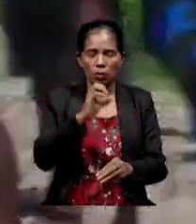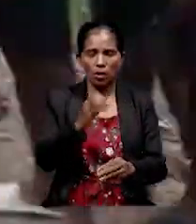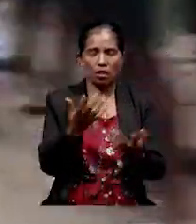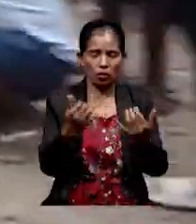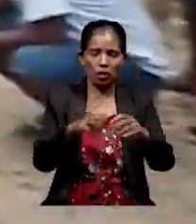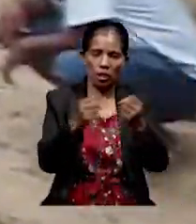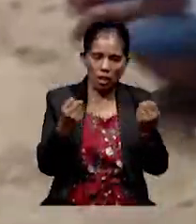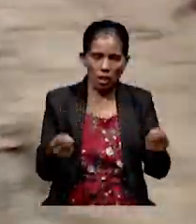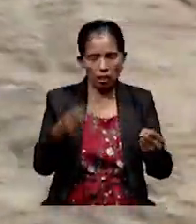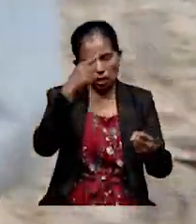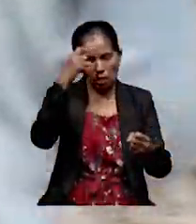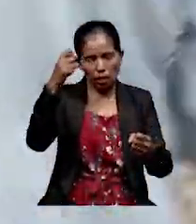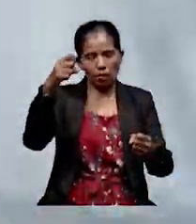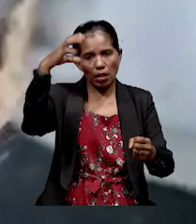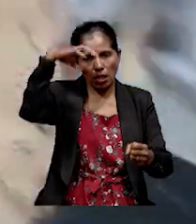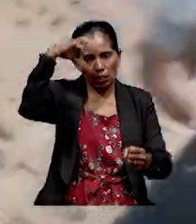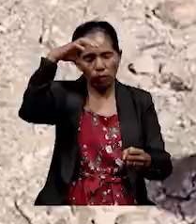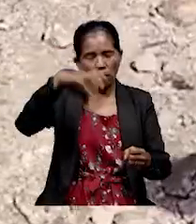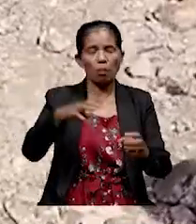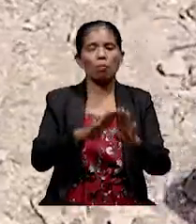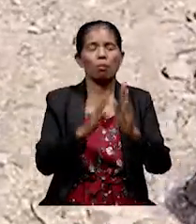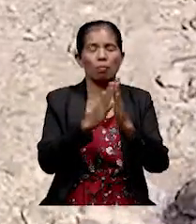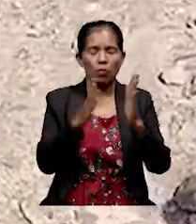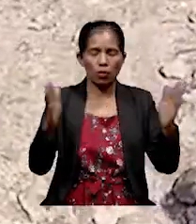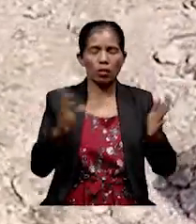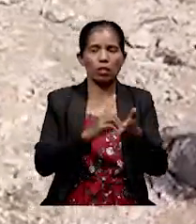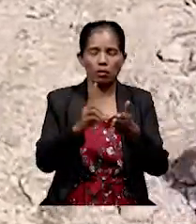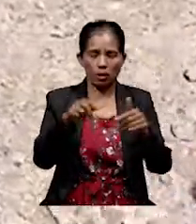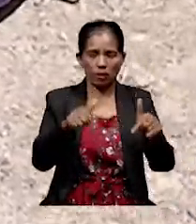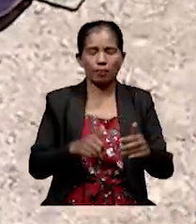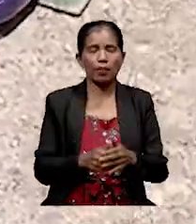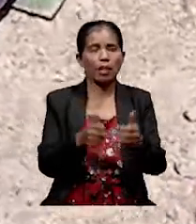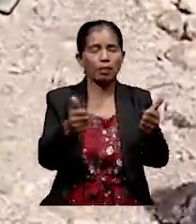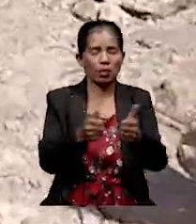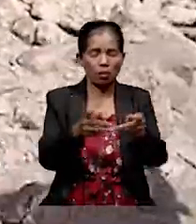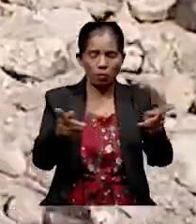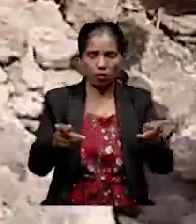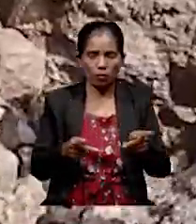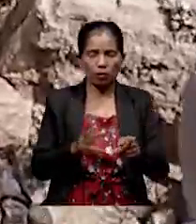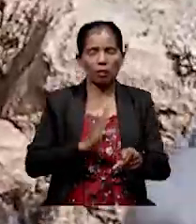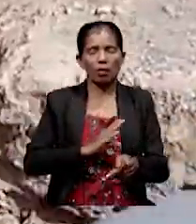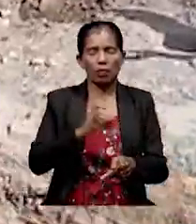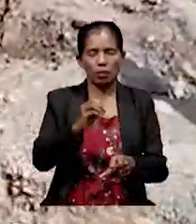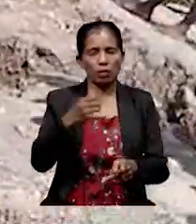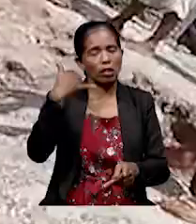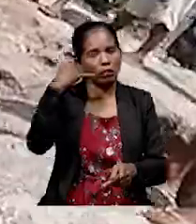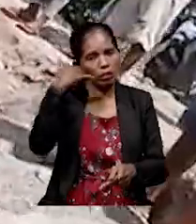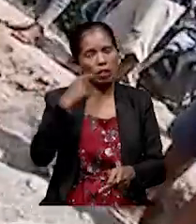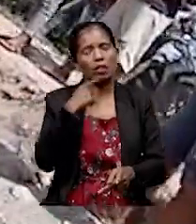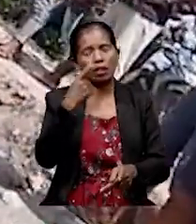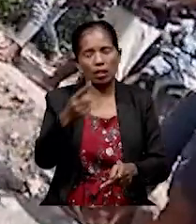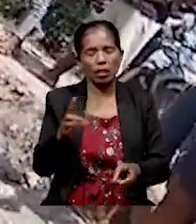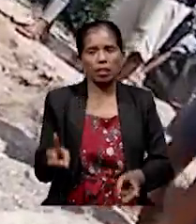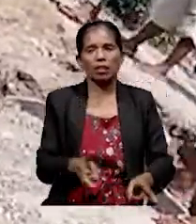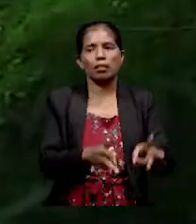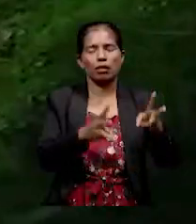na estrada Susi Udambo, Nebe acontece e semana ne. Administrador posto Balibó, lhe usi telefone, atetem, estrada